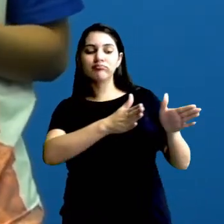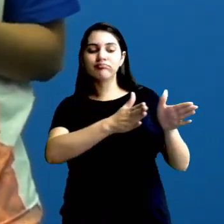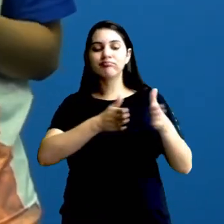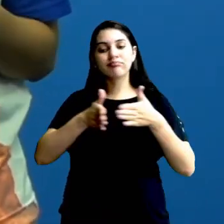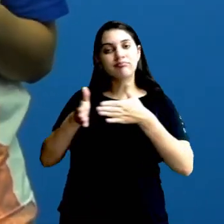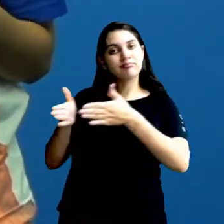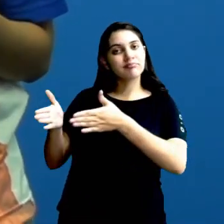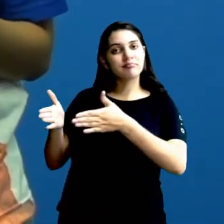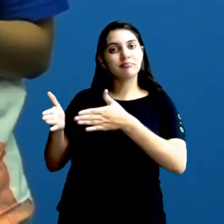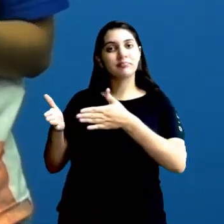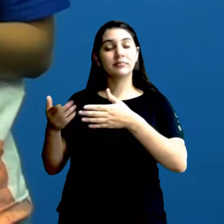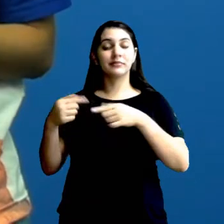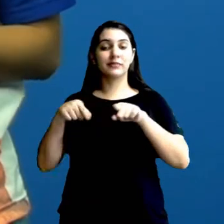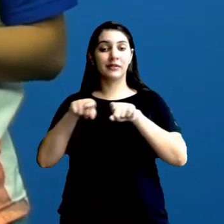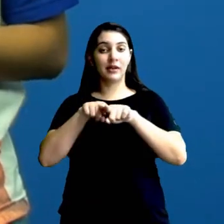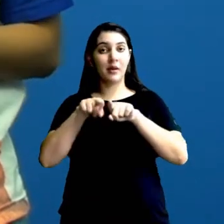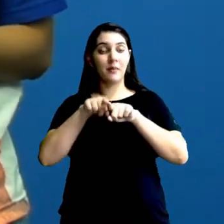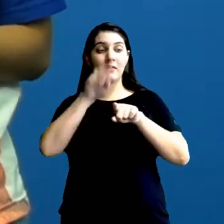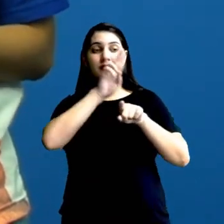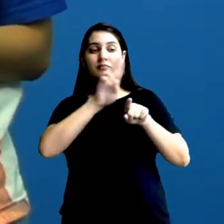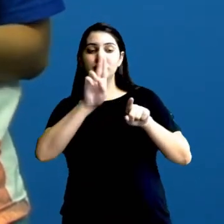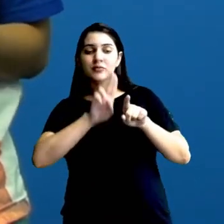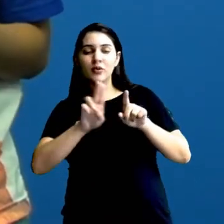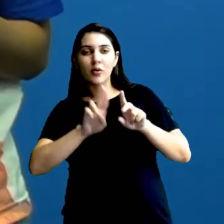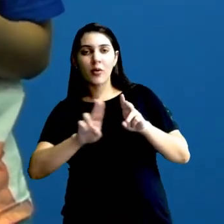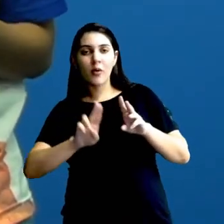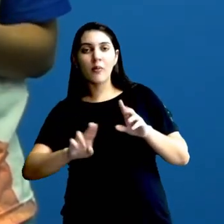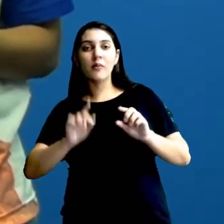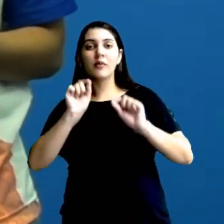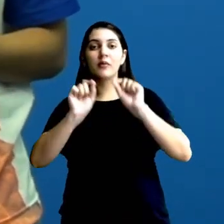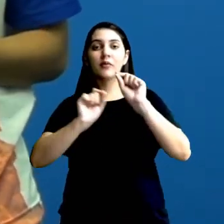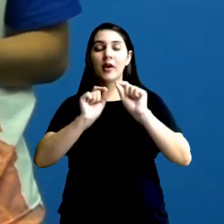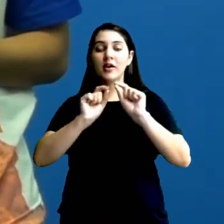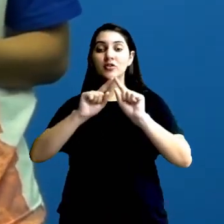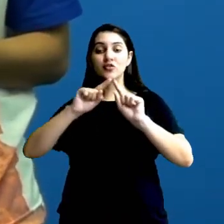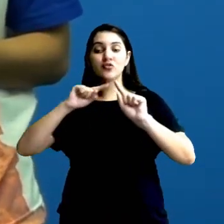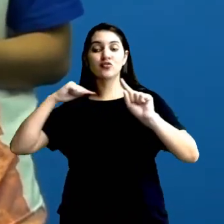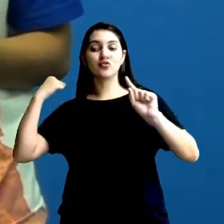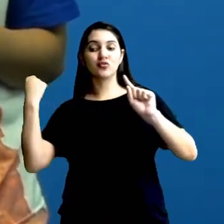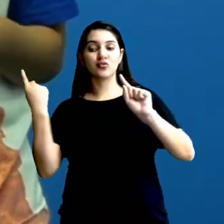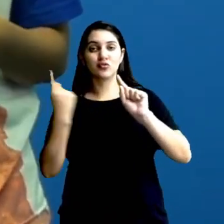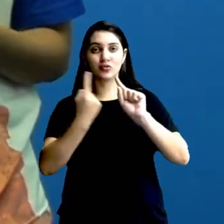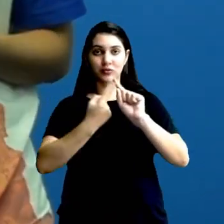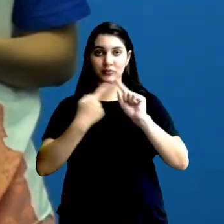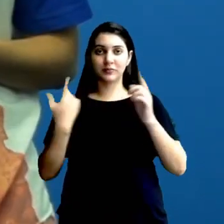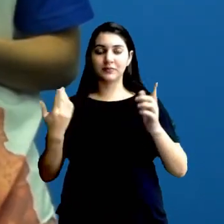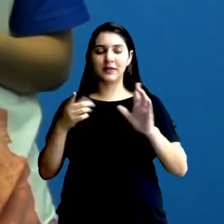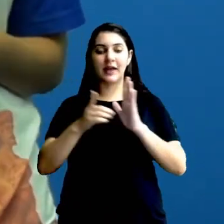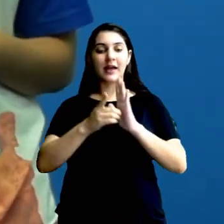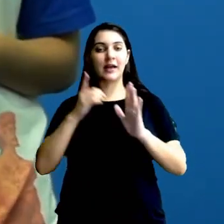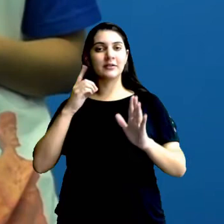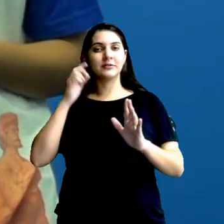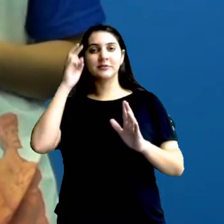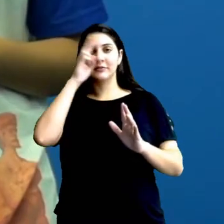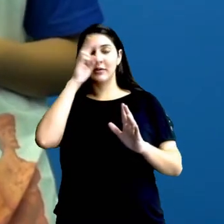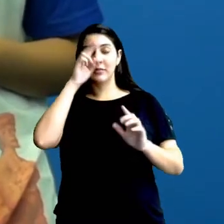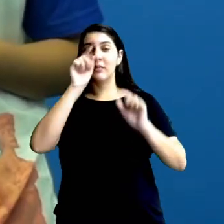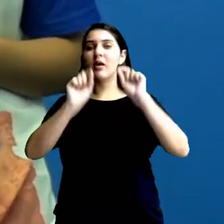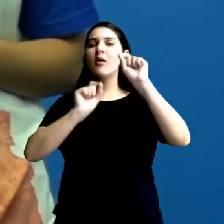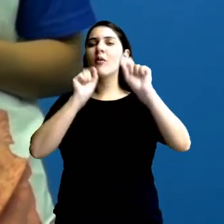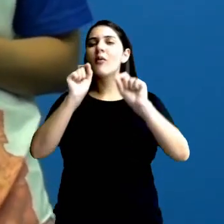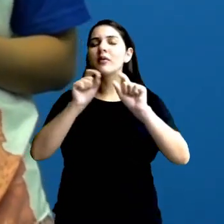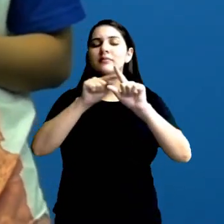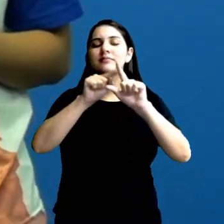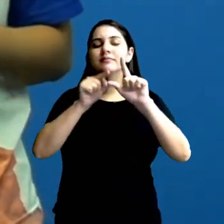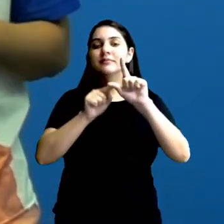direções e também nós vamos nomear os ângulos através de giros. Mas antes, vamos relembrar o que